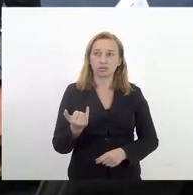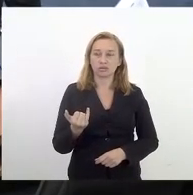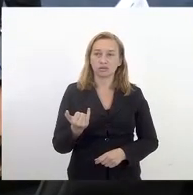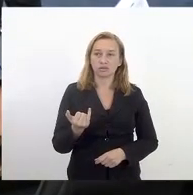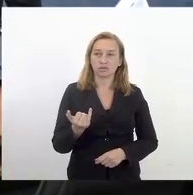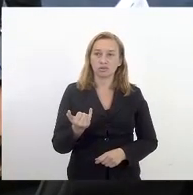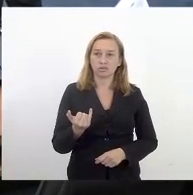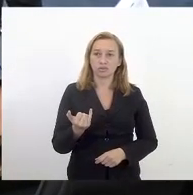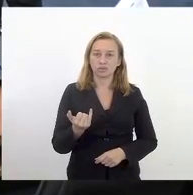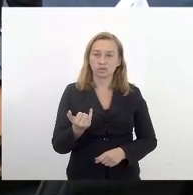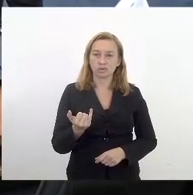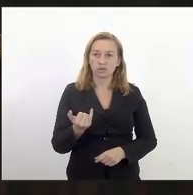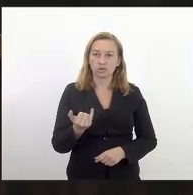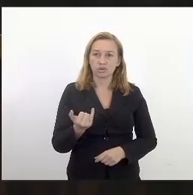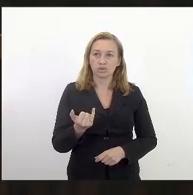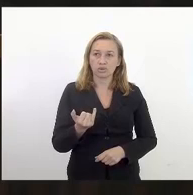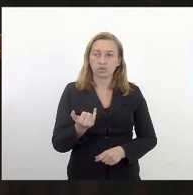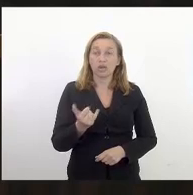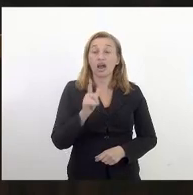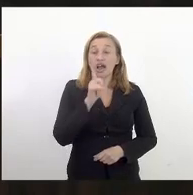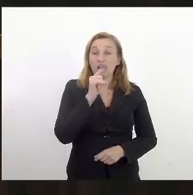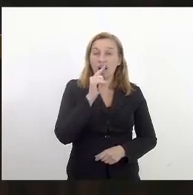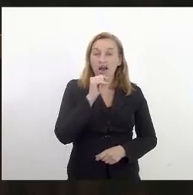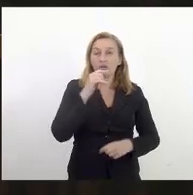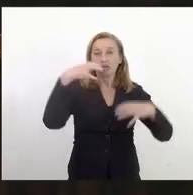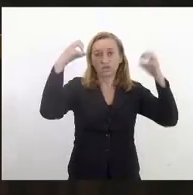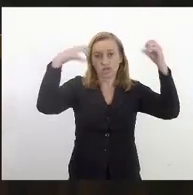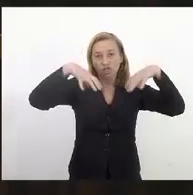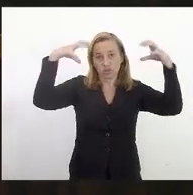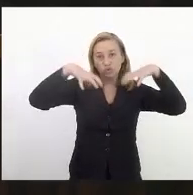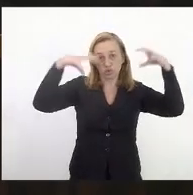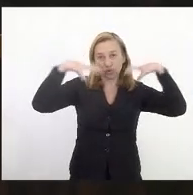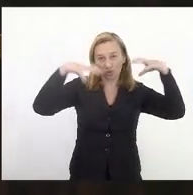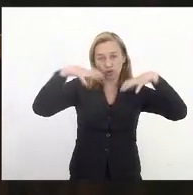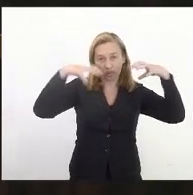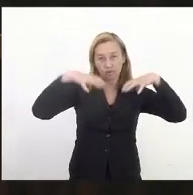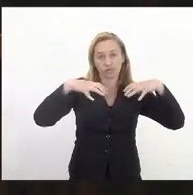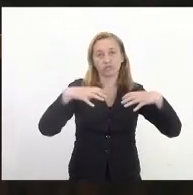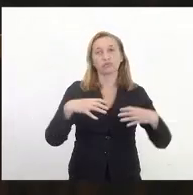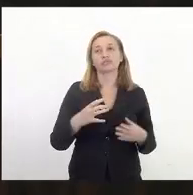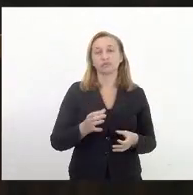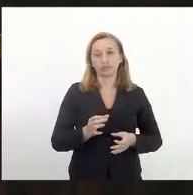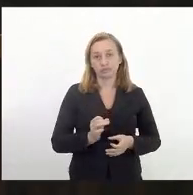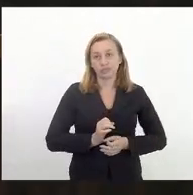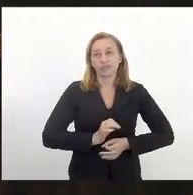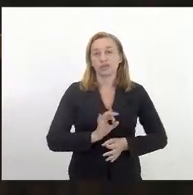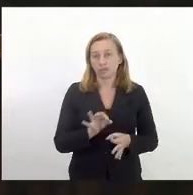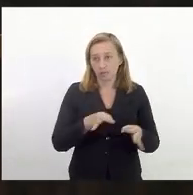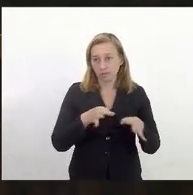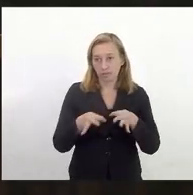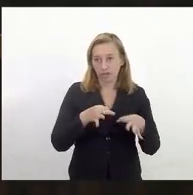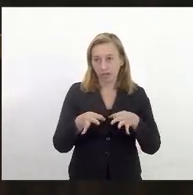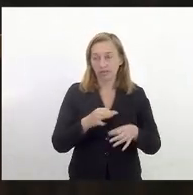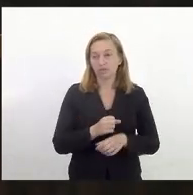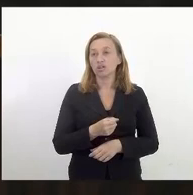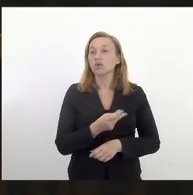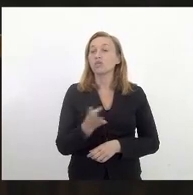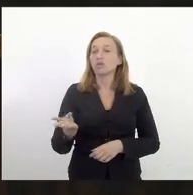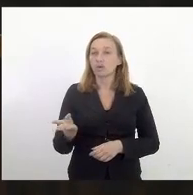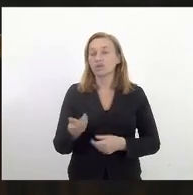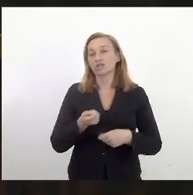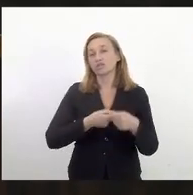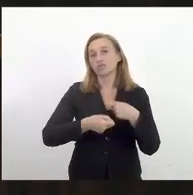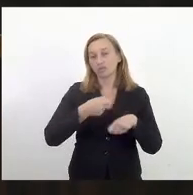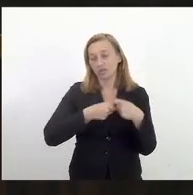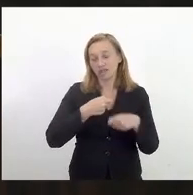é só a economia com os nossos avulsos aqui depois tem que ver quantas árvores nós vamos economizar